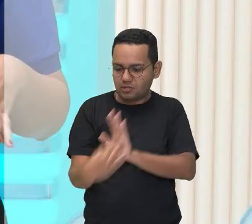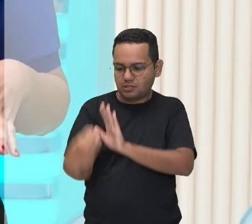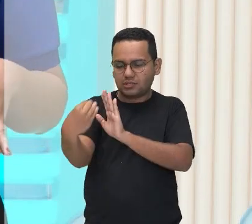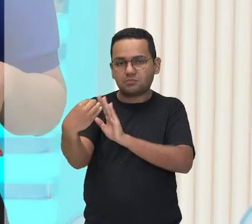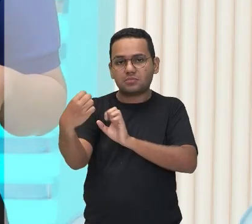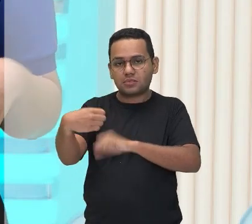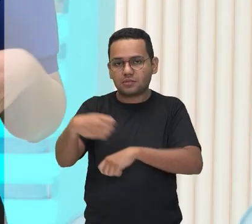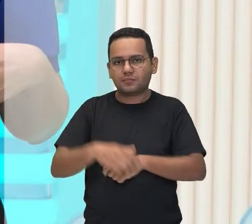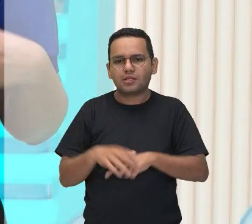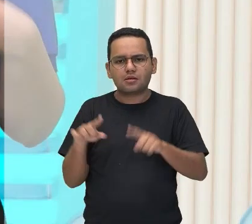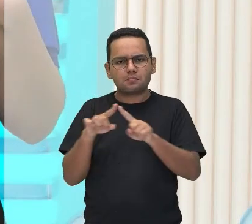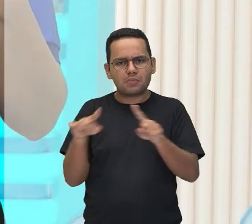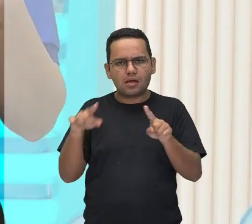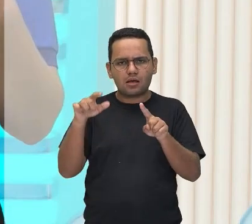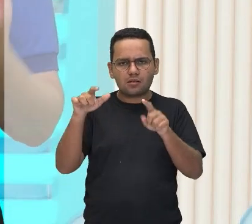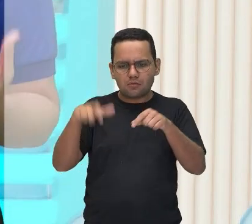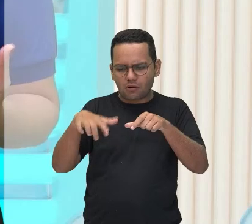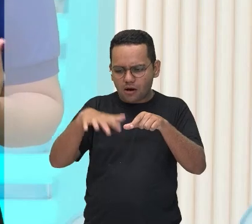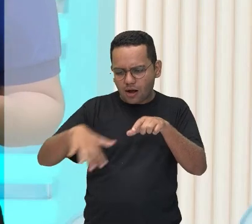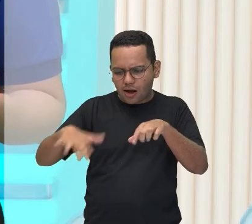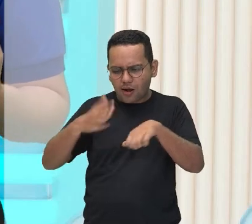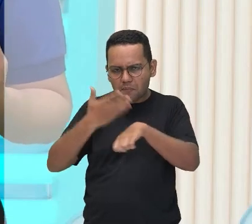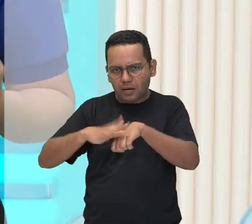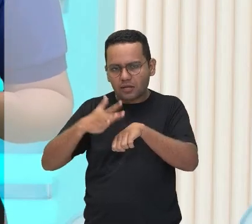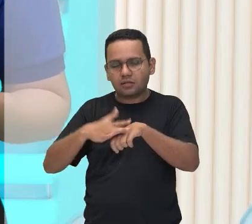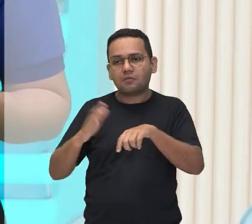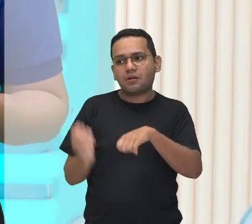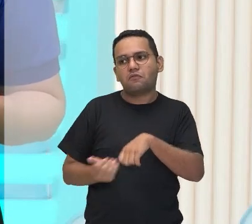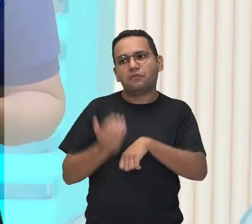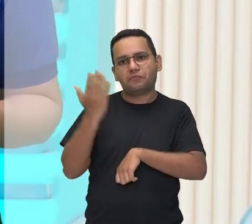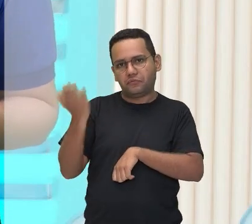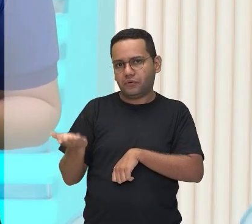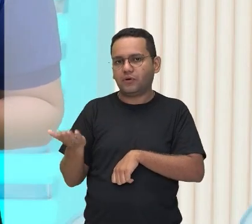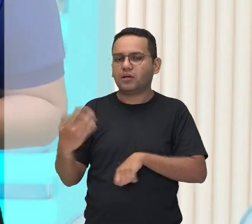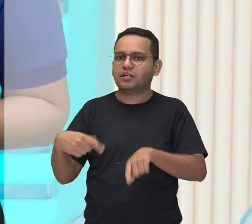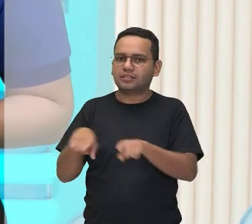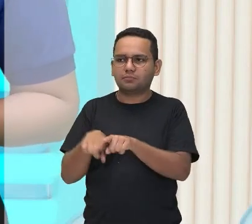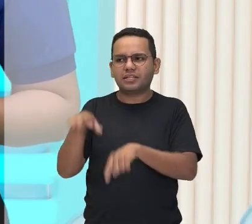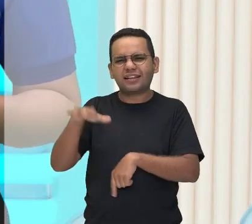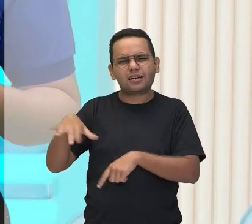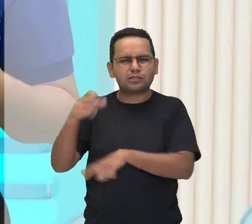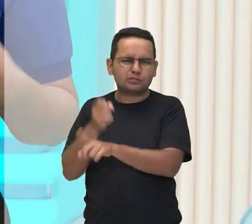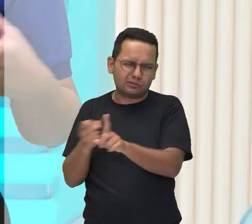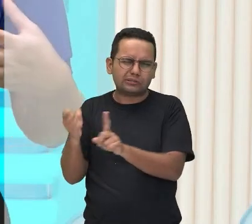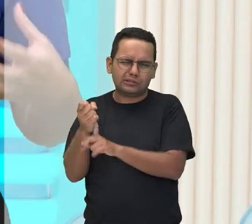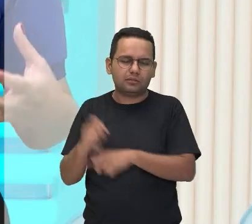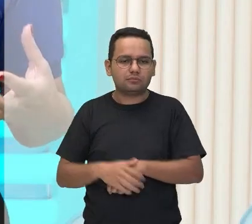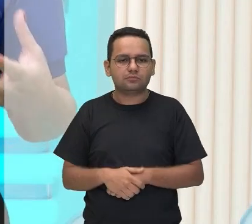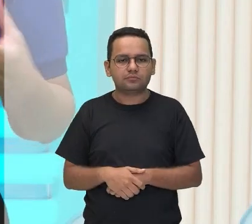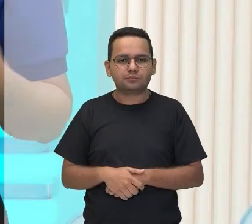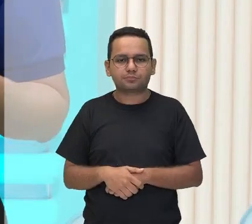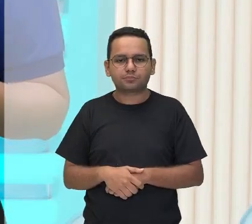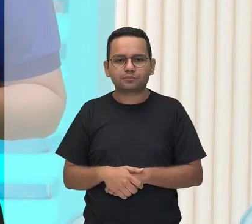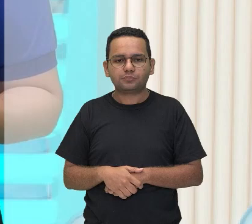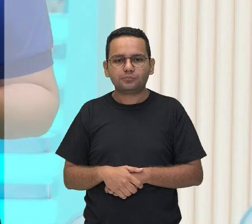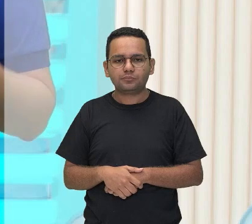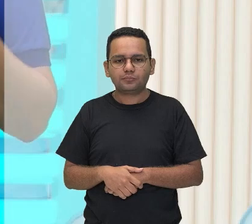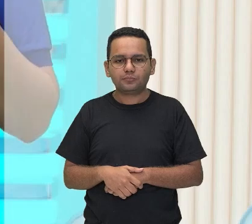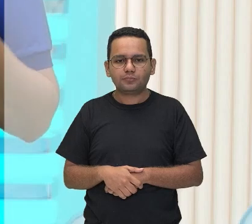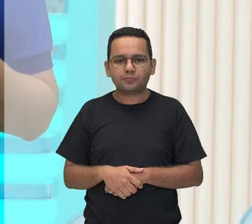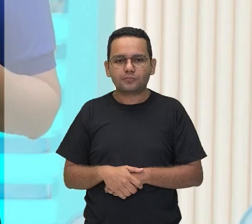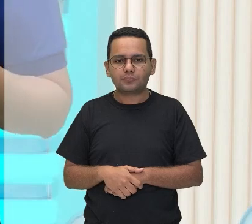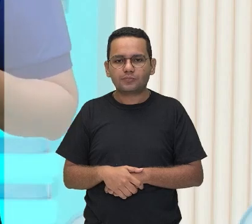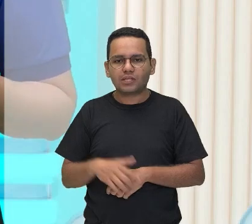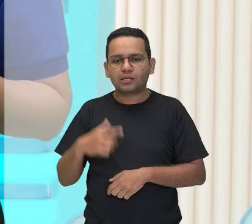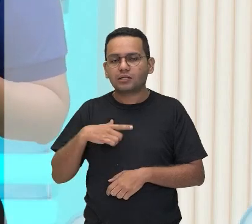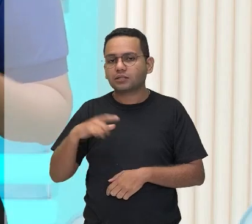no ambiente de luta, mas principalmente fora, né, no contexto social. Manter a limpeza e organização, não